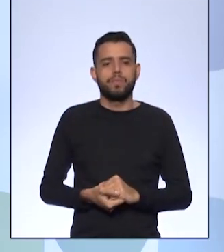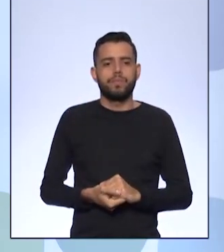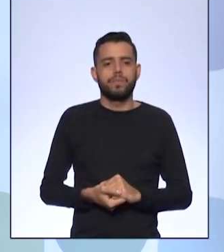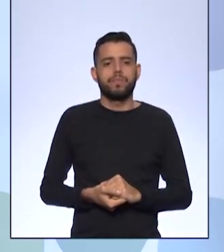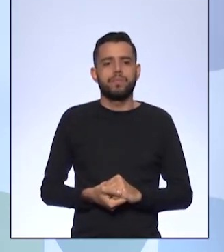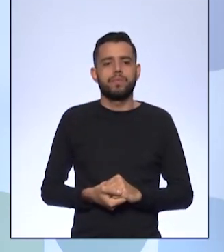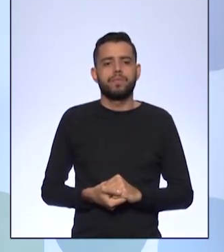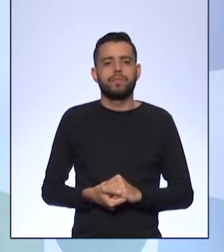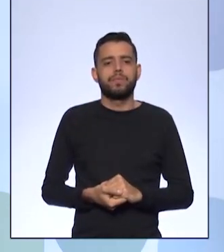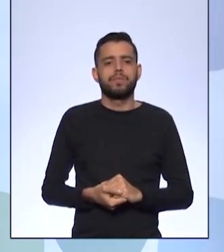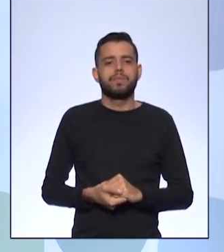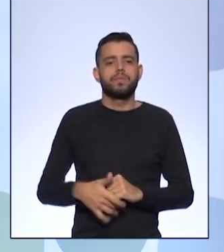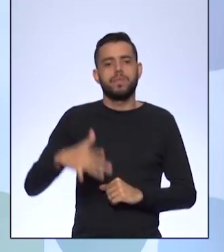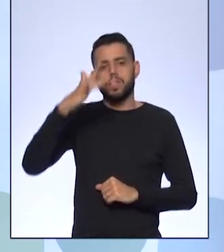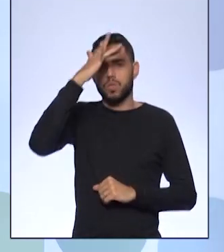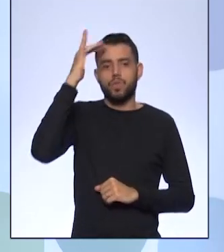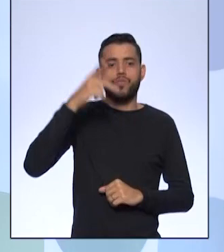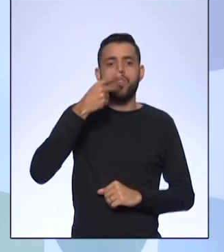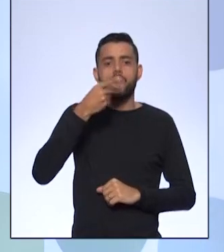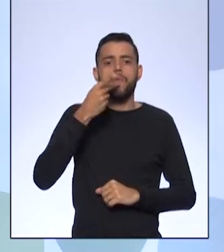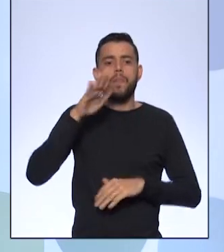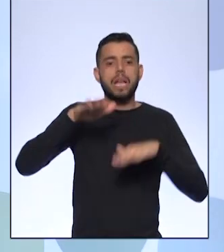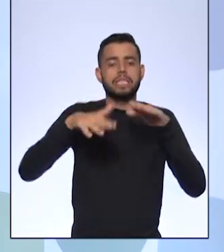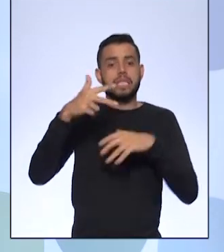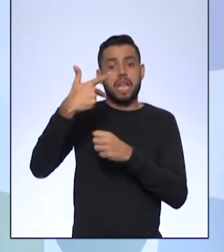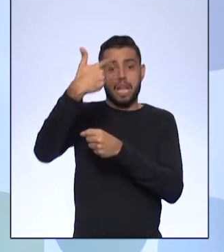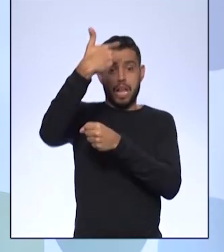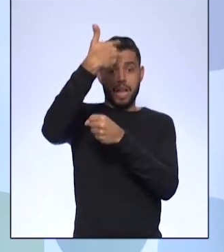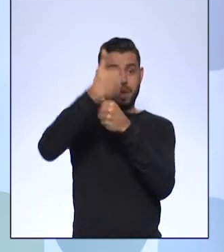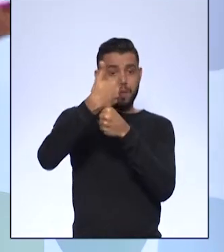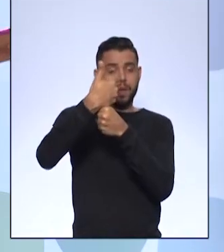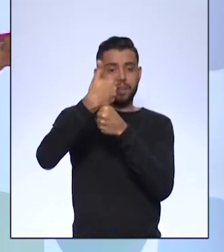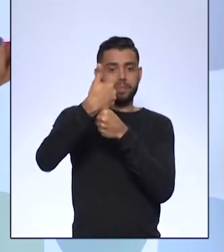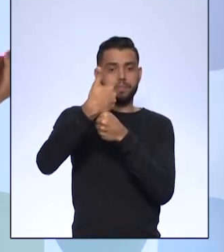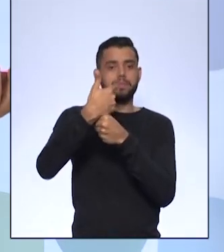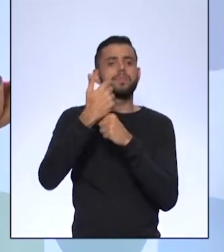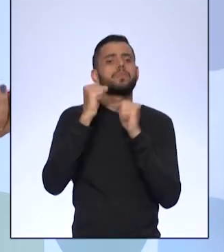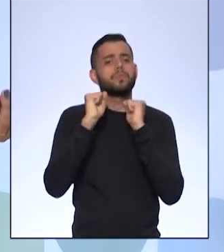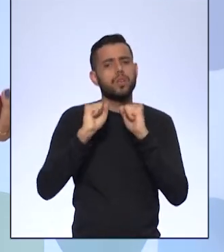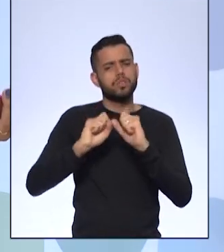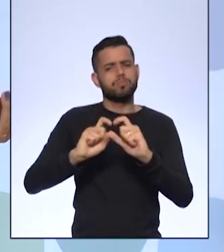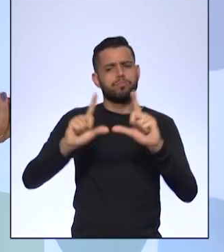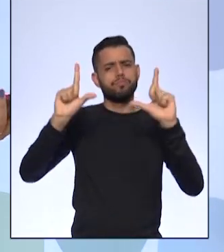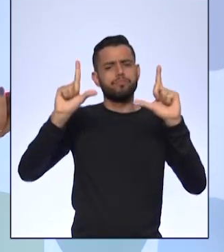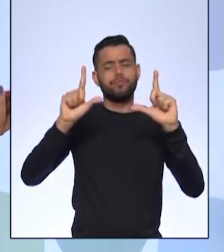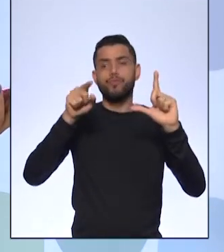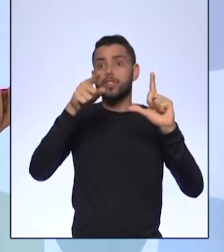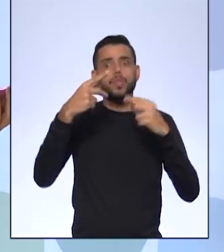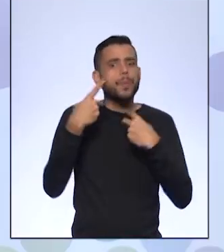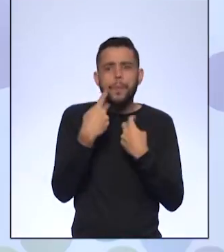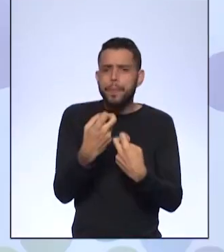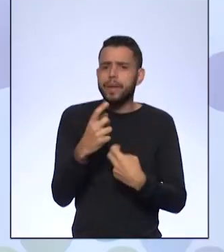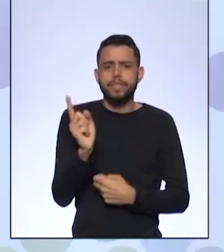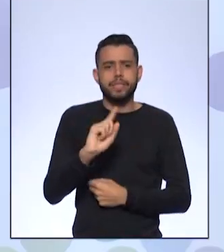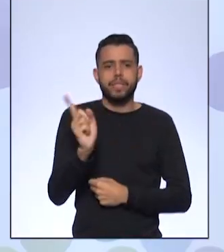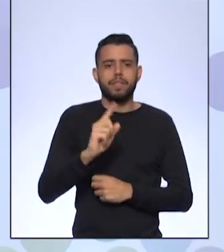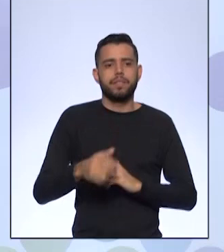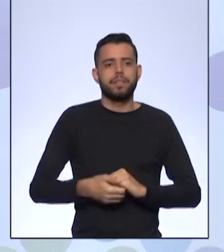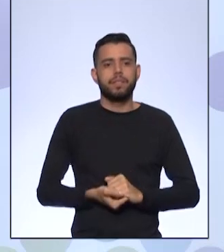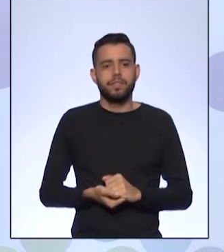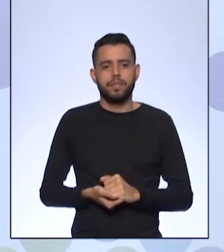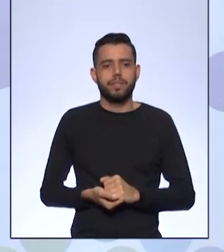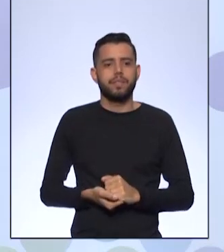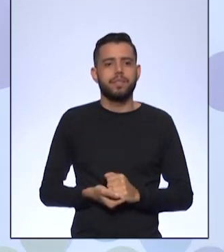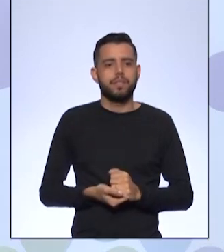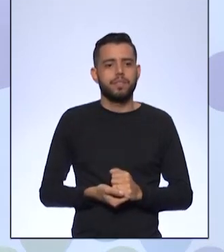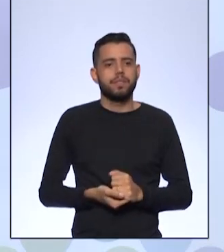Tem gente comentando que, às vezes, até a câmera frontal do computador pode ficar aberta e você não percebe. Gente, Black Mirror, super,